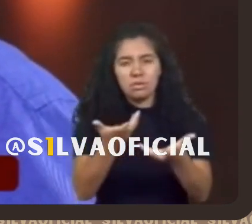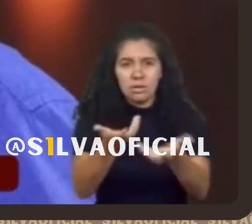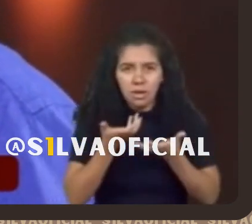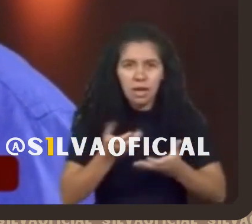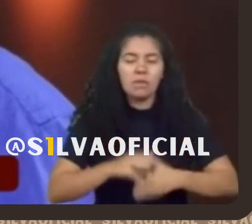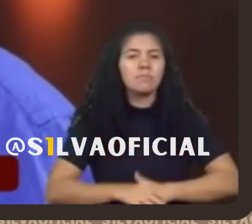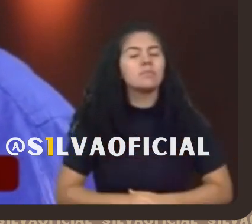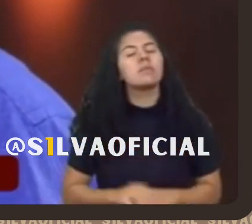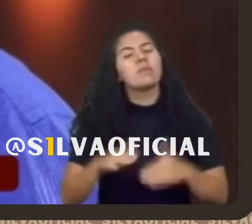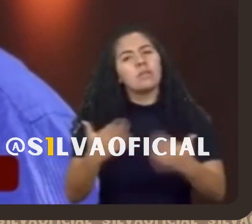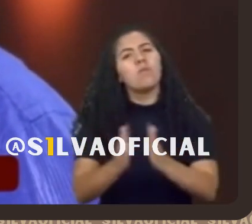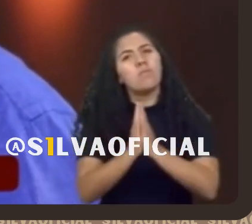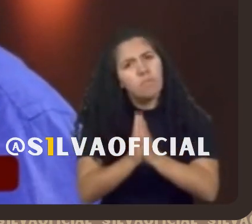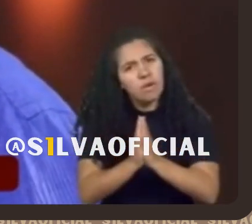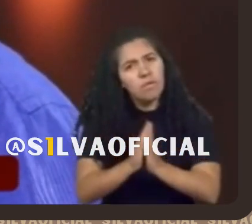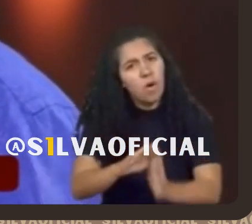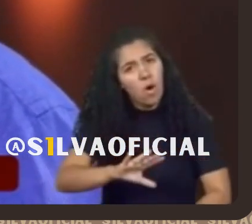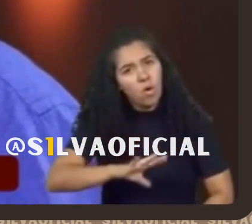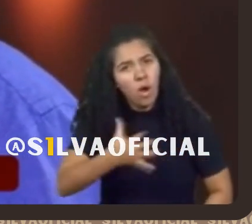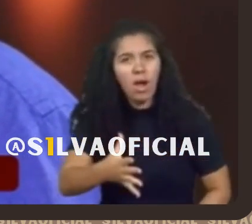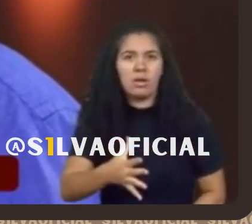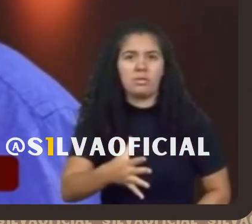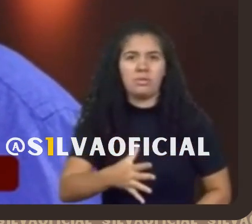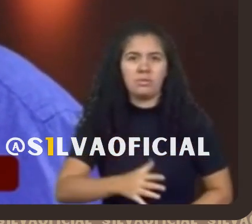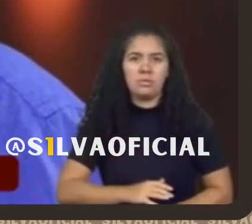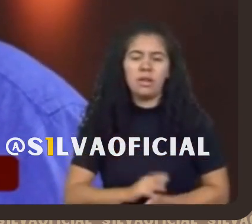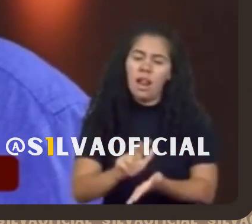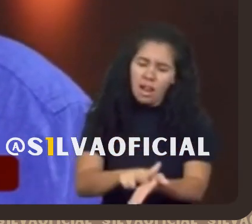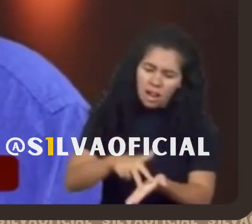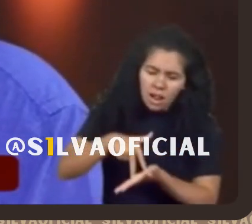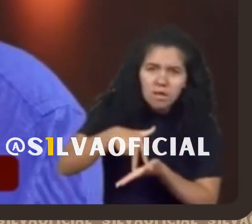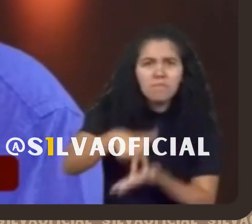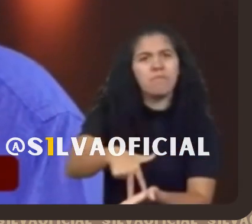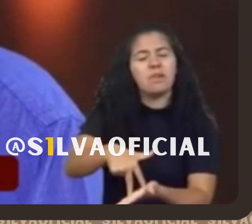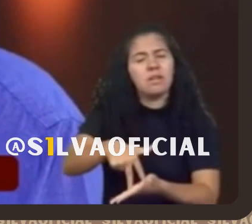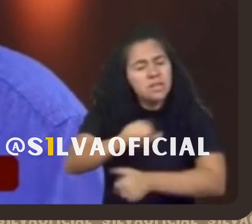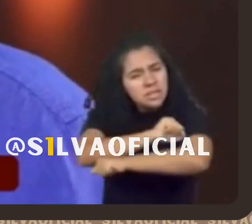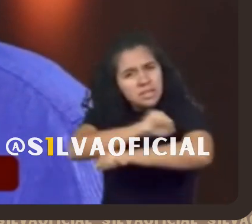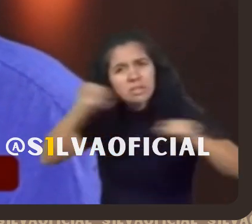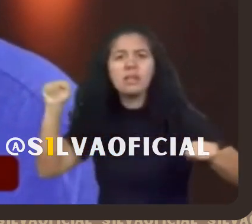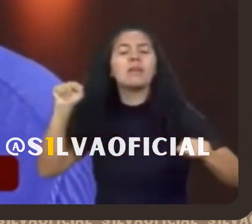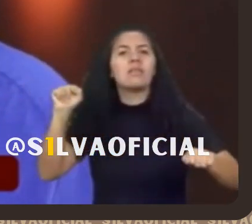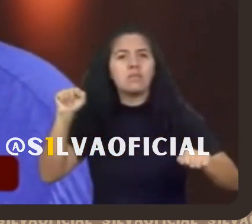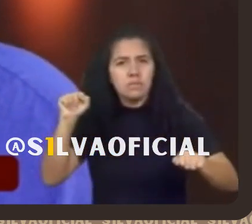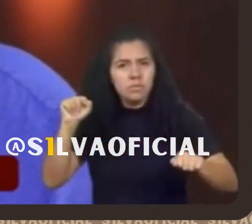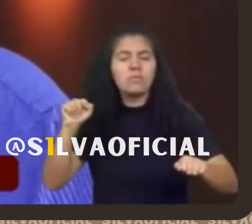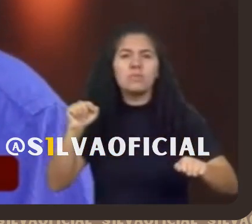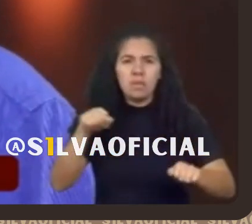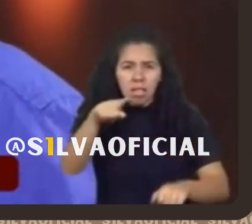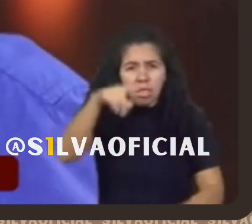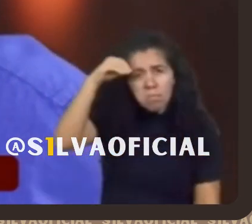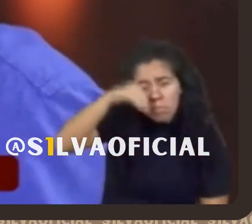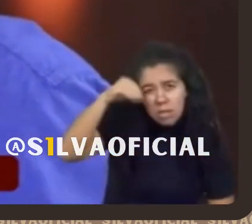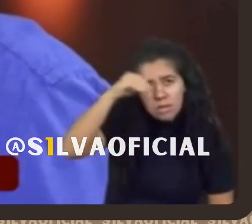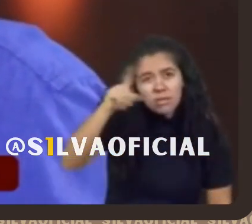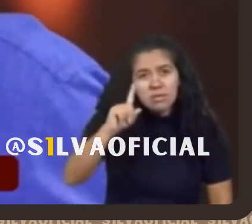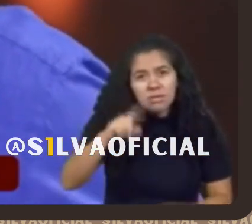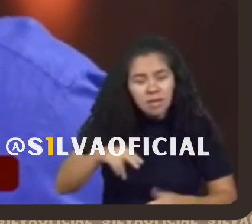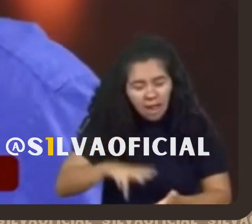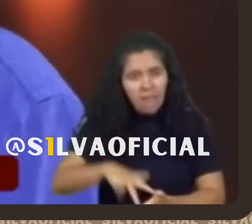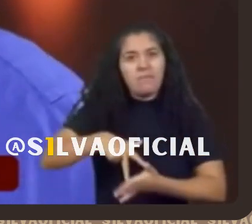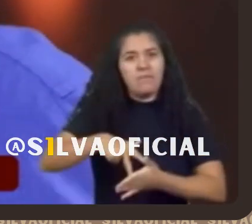favor coragem levante cedo da cama sabe tá com pregu falta um pouco de ginástica eu